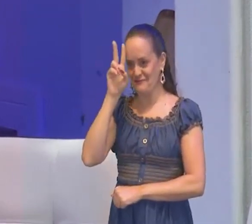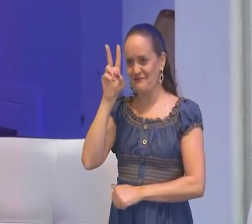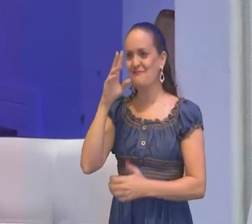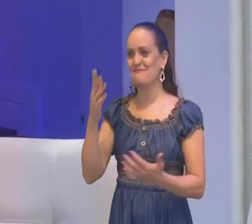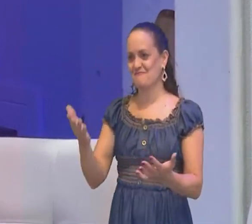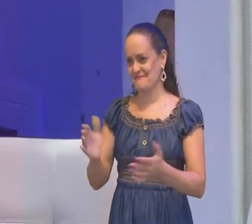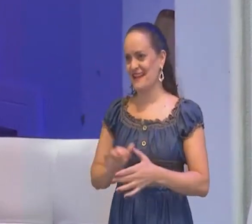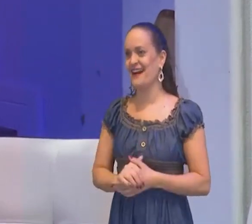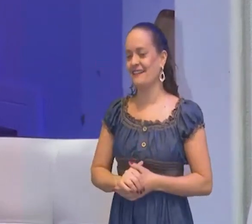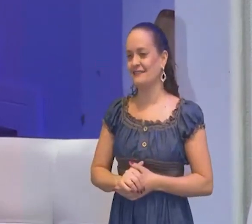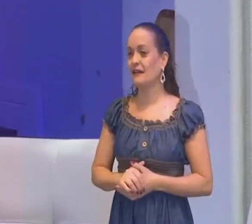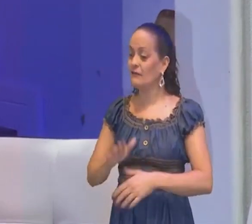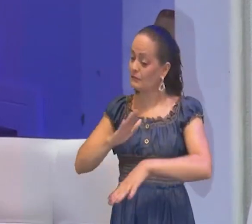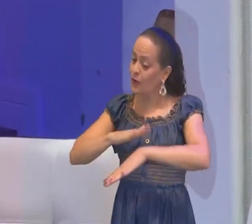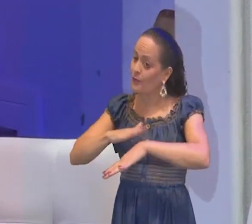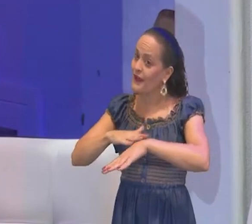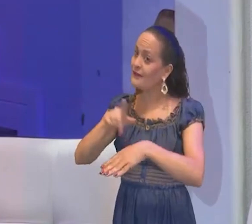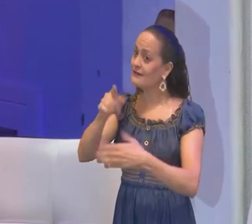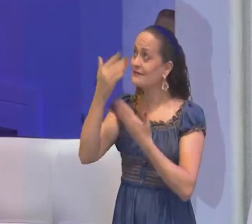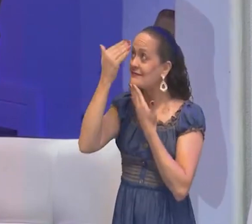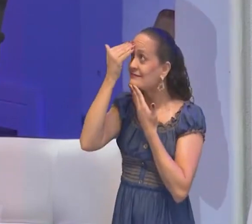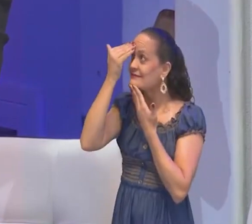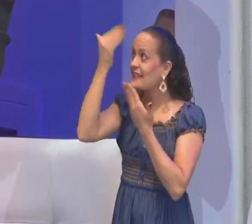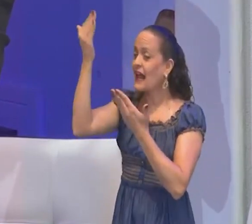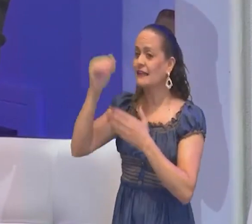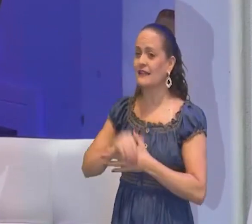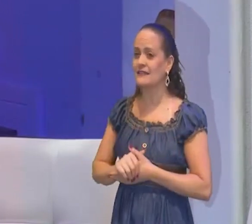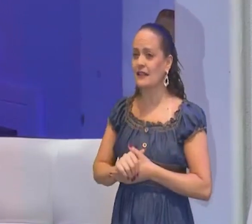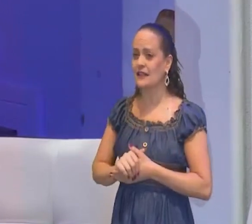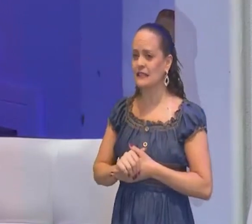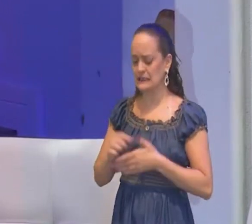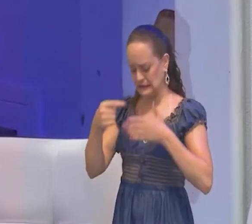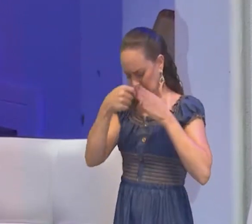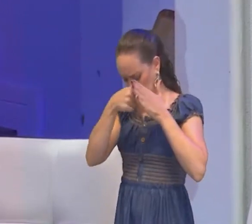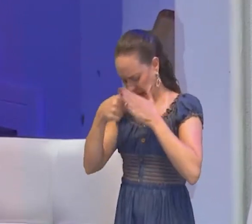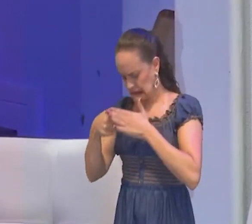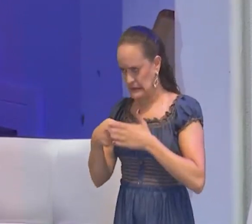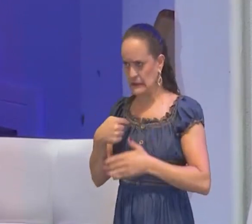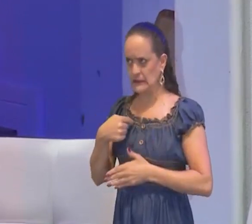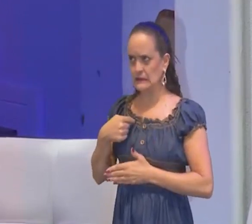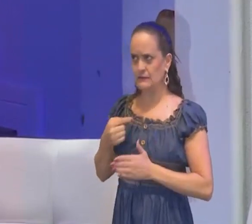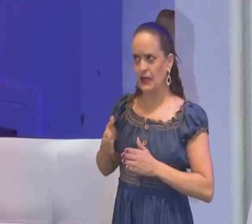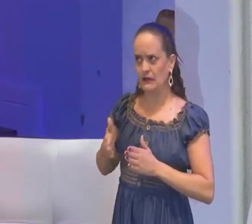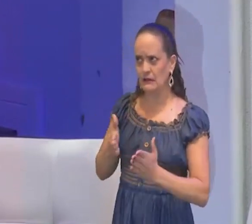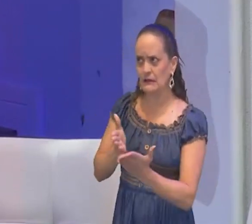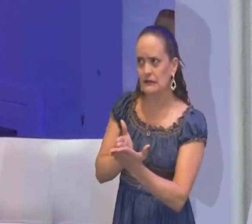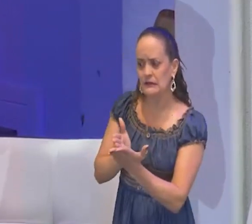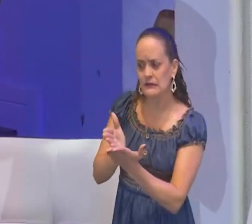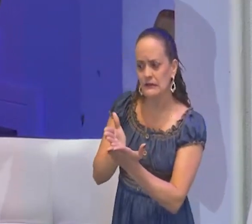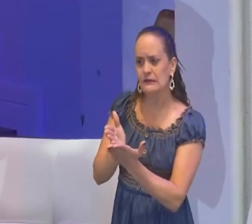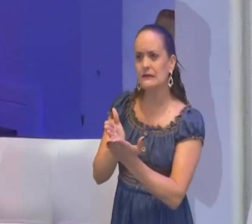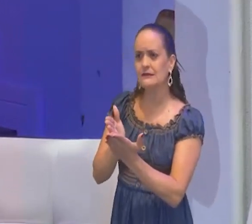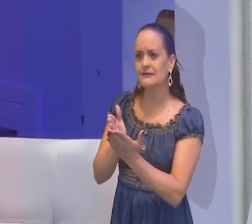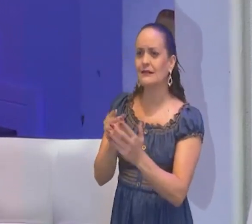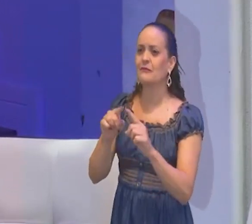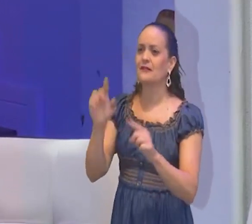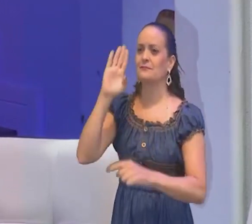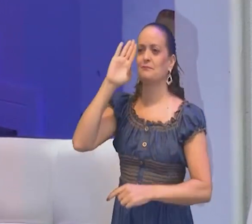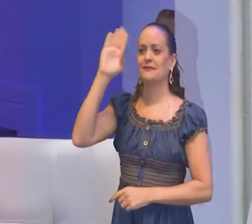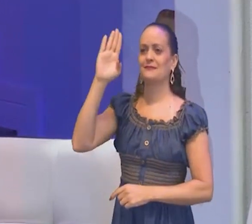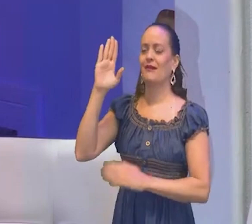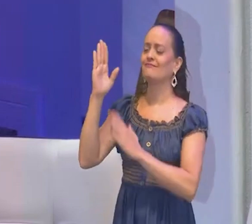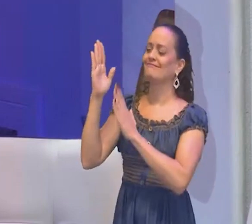momento também de gratidão, queridos, de avaliarmos os nossos passos diante do Senhor, mas acima de tudo, de louvarmos a